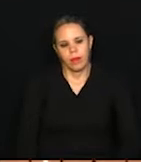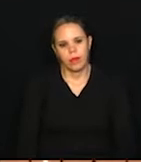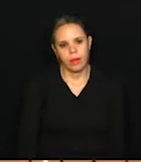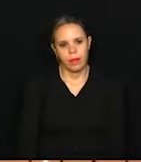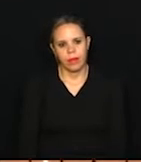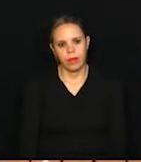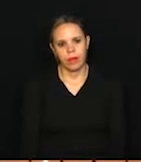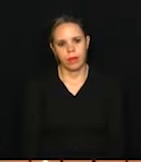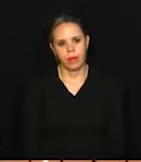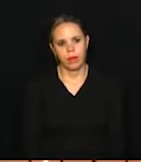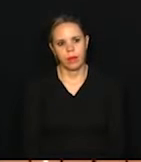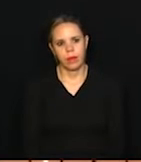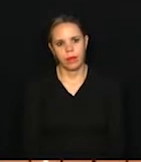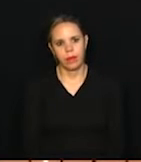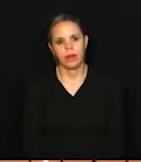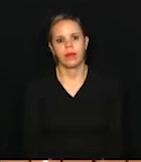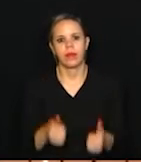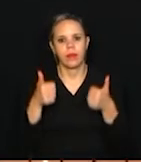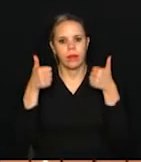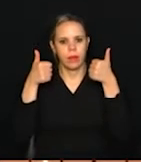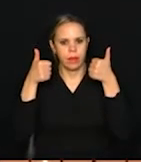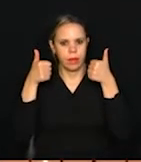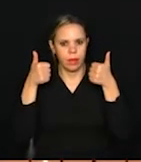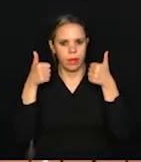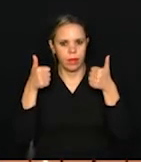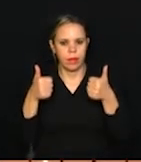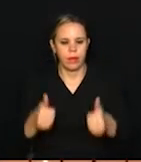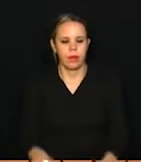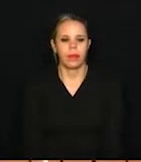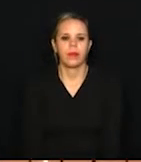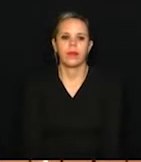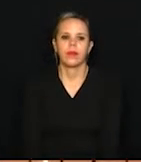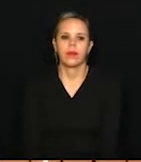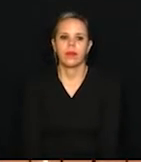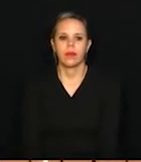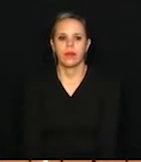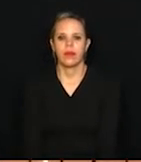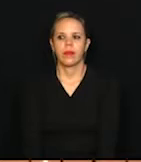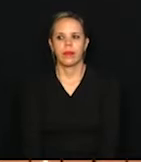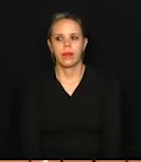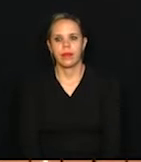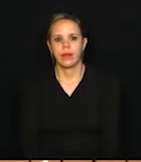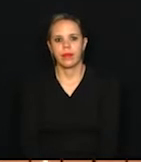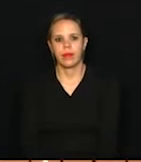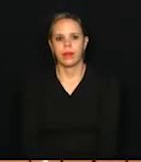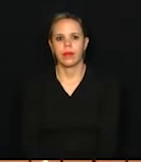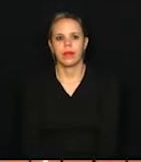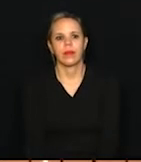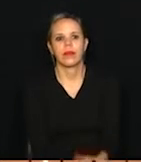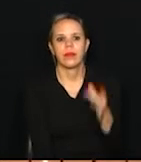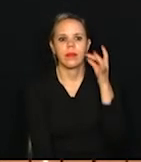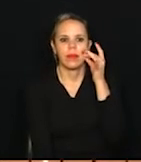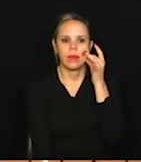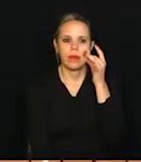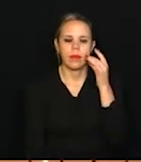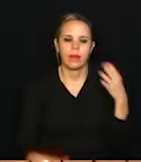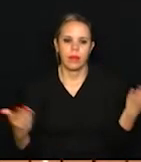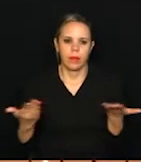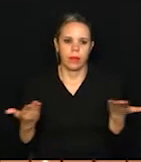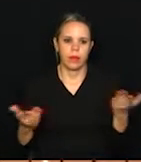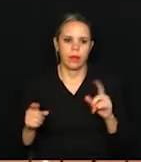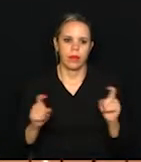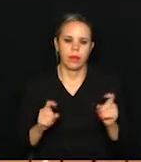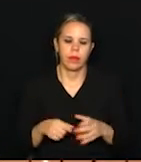Continua sem áudio. Está ouvindo ou não? Agora sim, presidente. Ah, é. Então tá bom. Tá legal. Obrigado pela presença hoje aqui na audiência